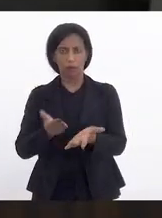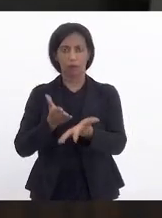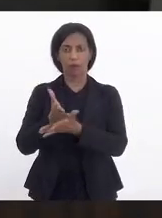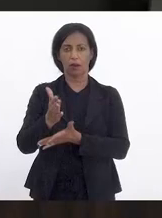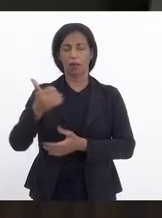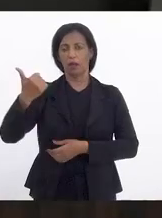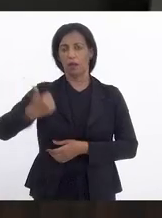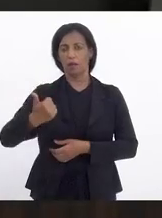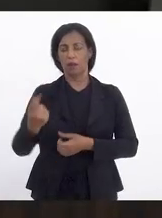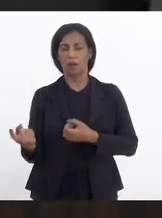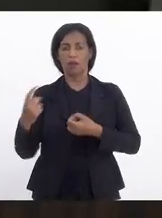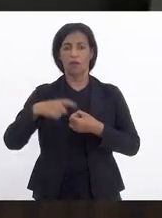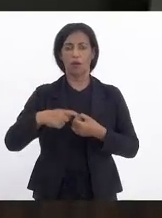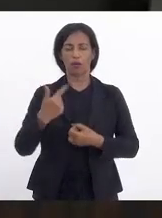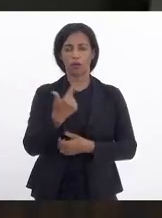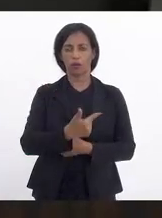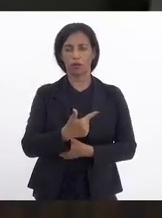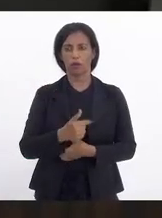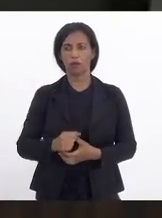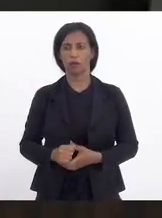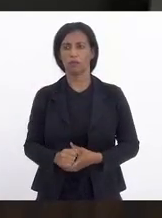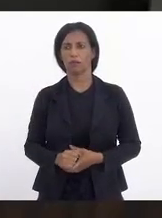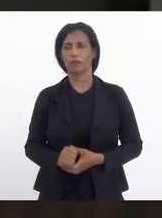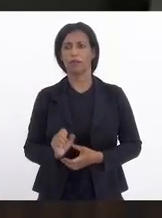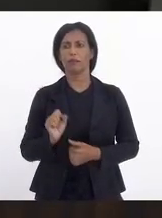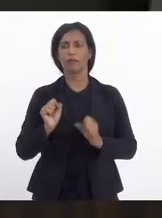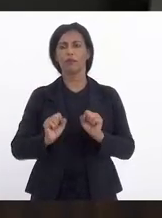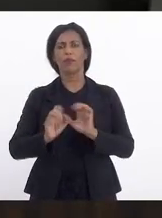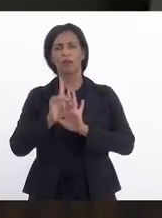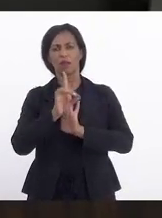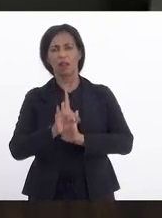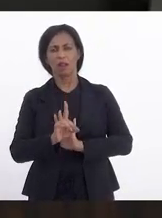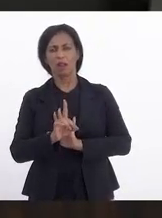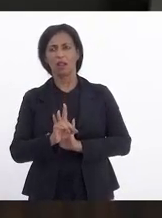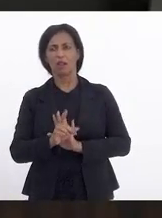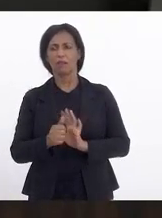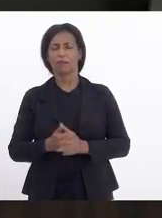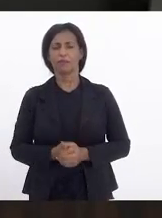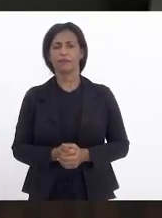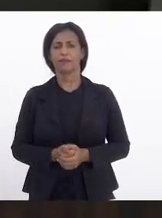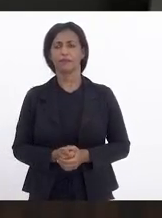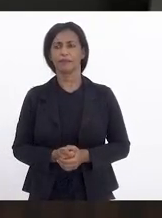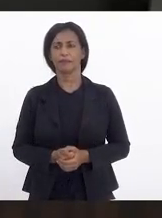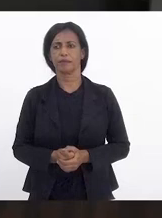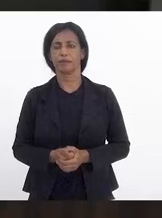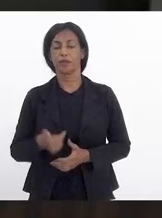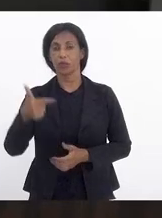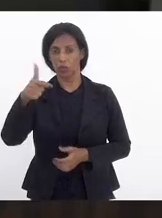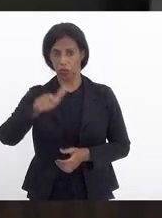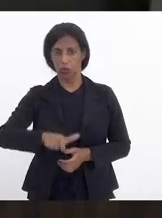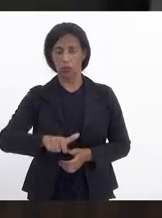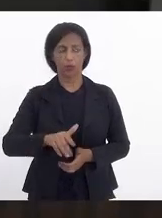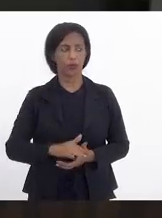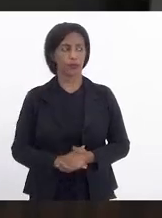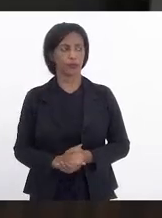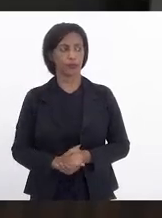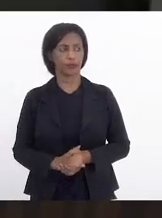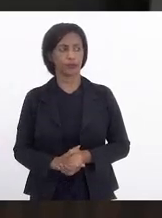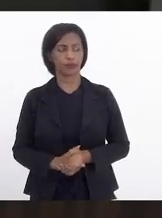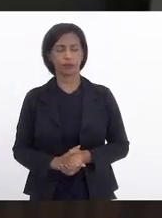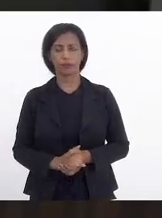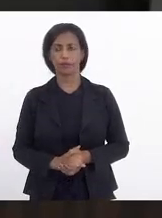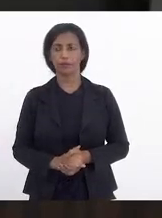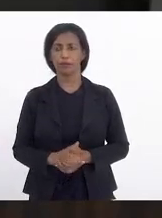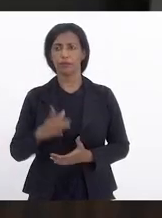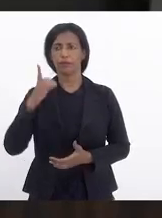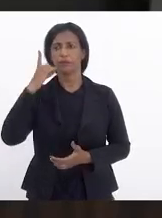aprovado em primeira retornem segunda pode declarar por favor pode declarar eu queria mais uma vez eu vou